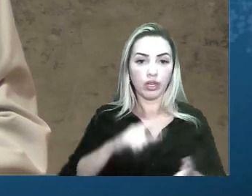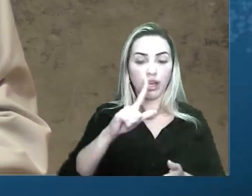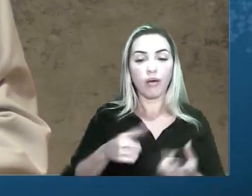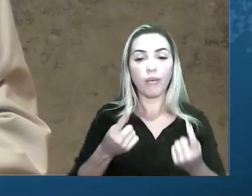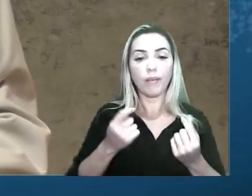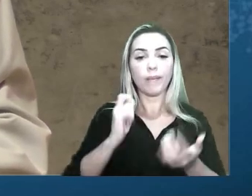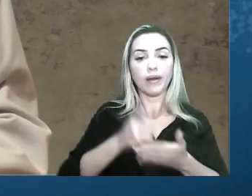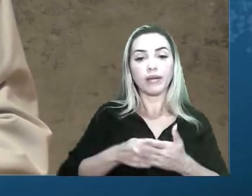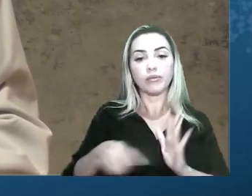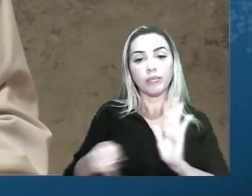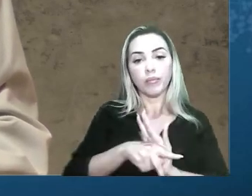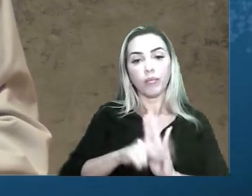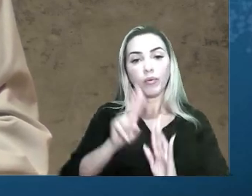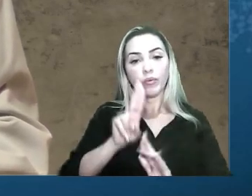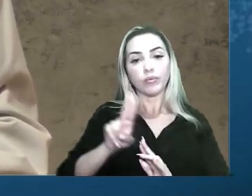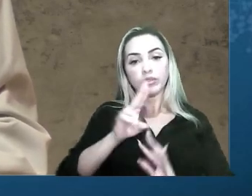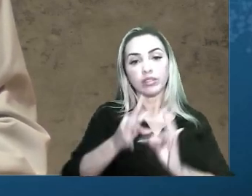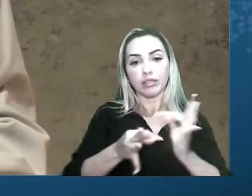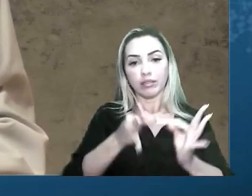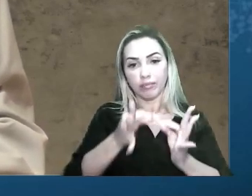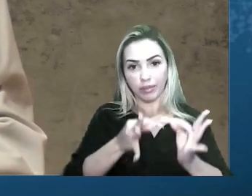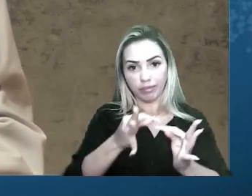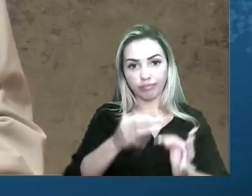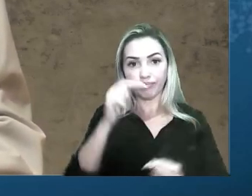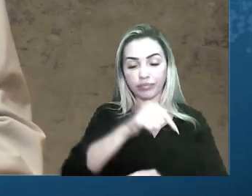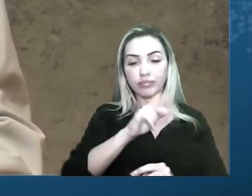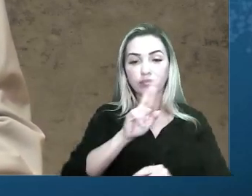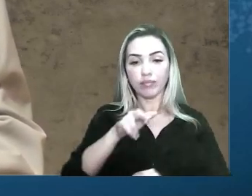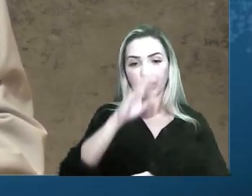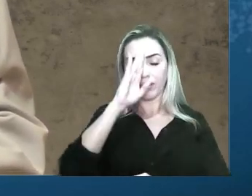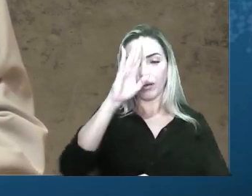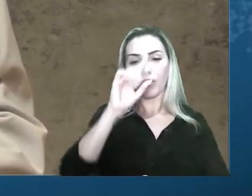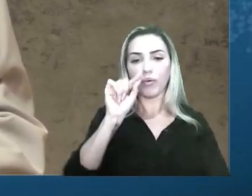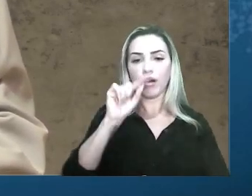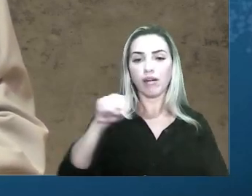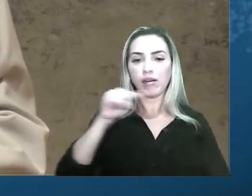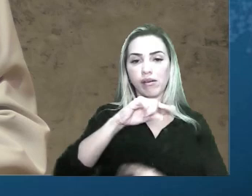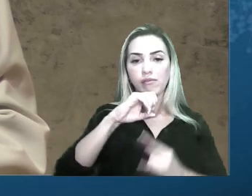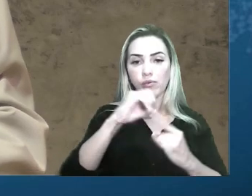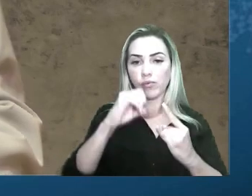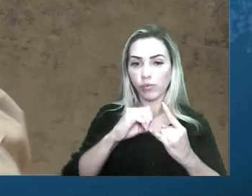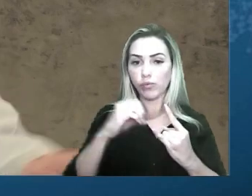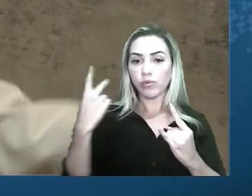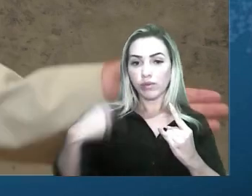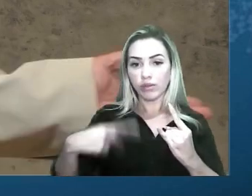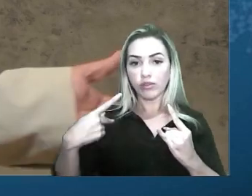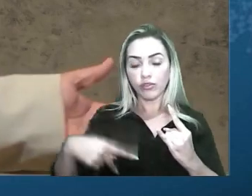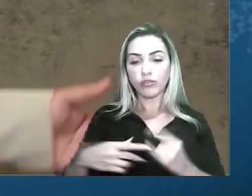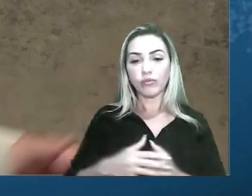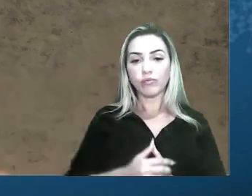dessas terapias. E esta é a razão principal pela qual a Fiocruz